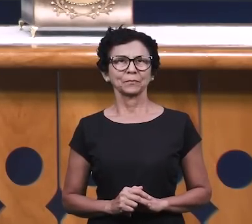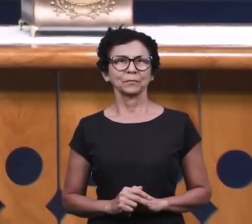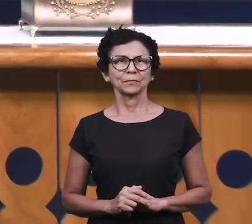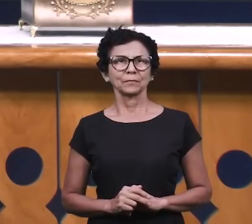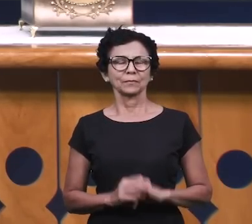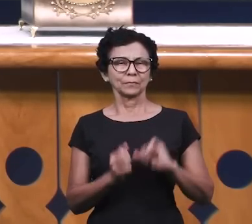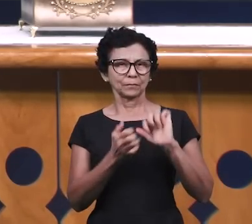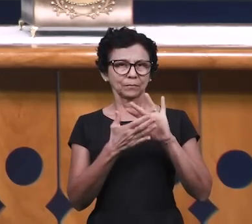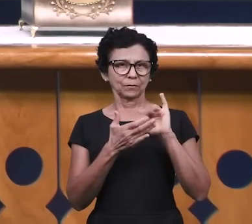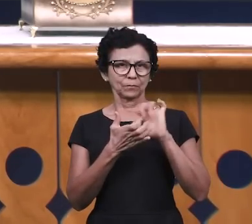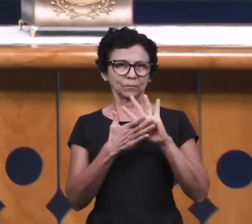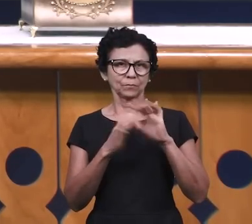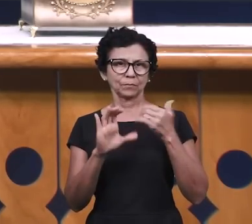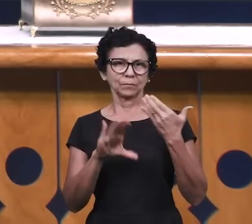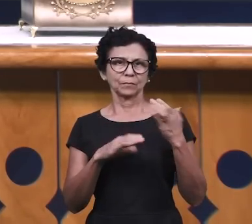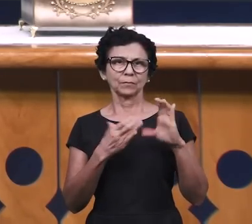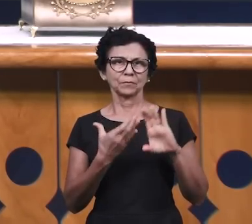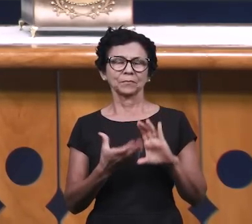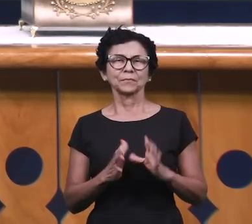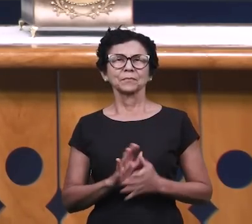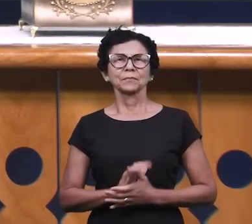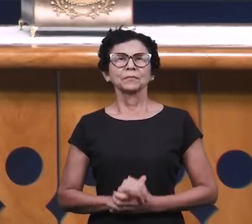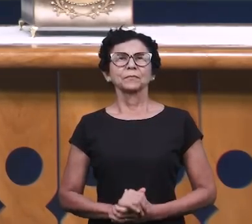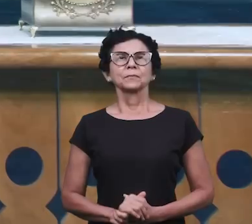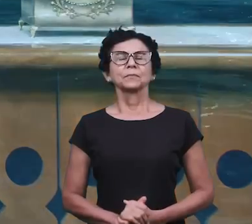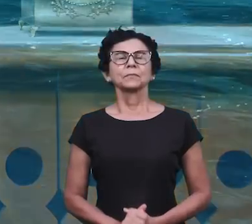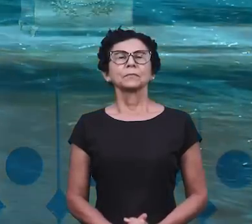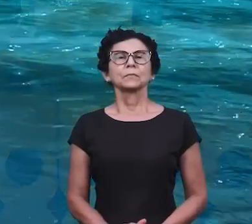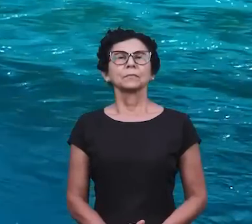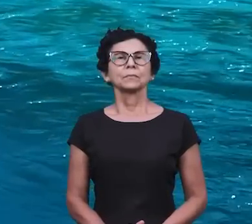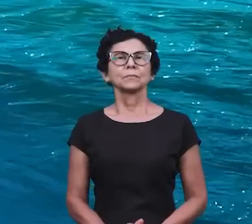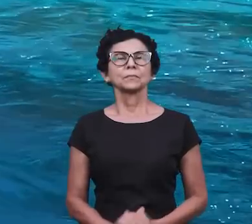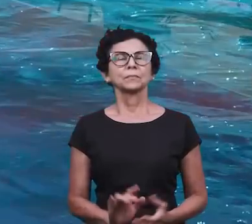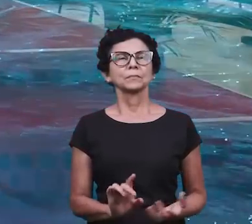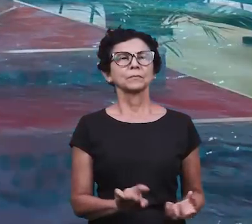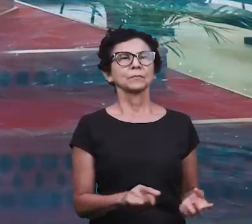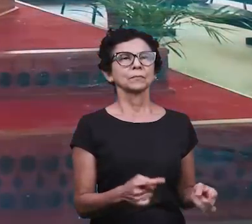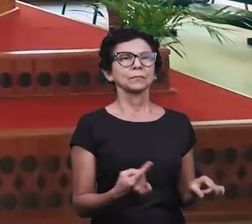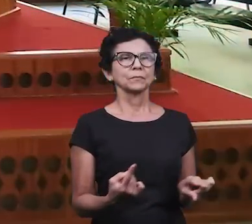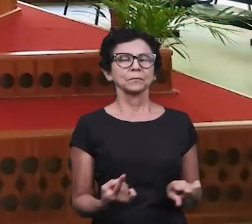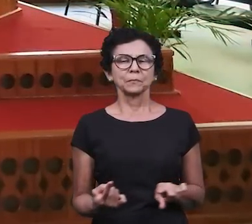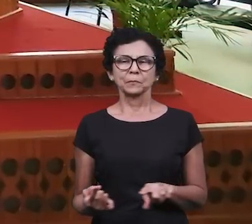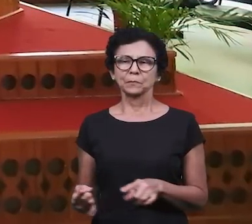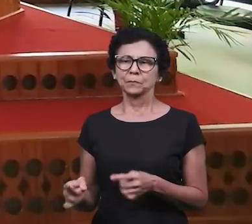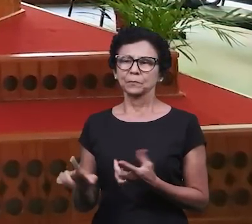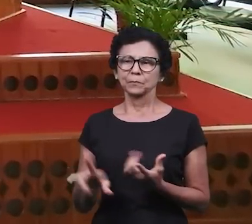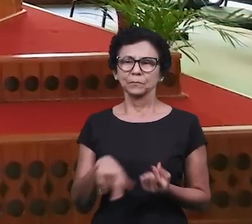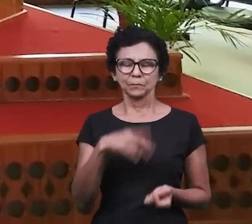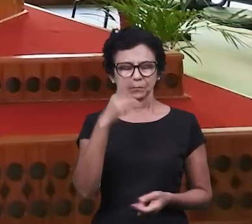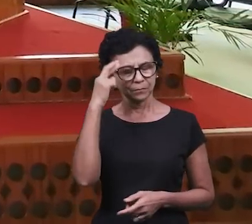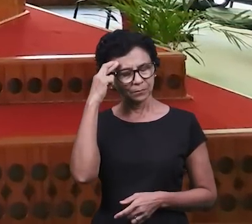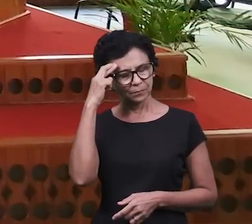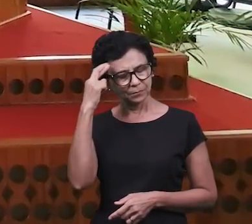Vamos cantar um louvor ao Senhor. Senhor,